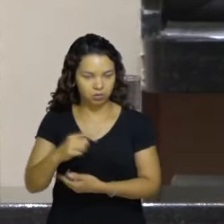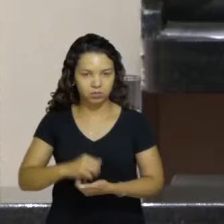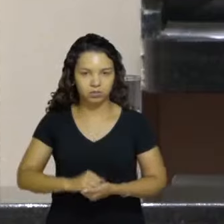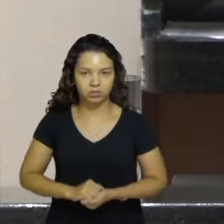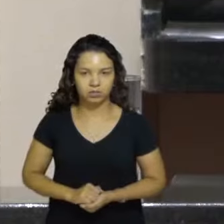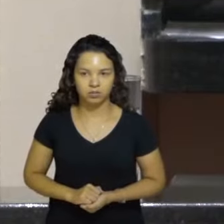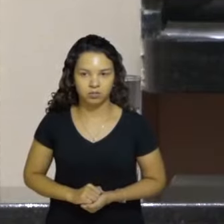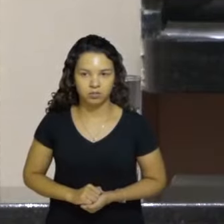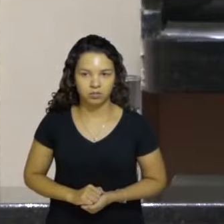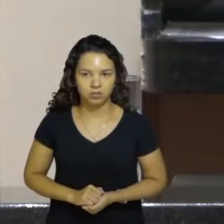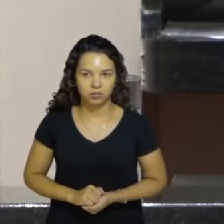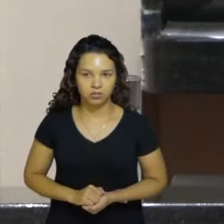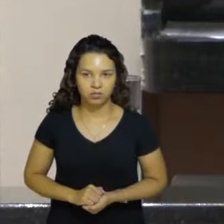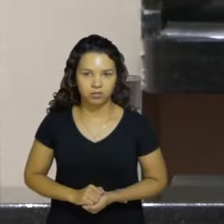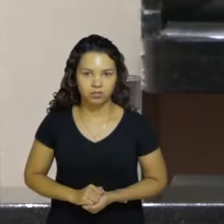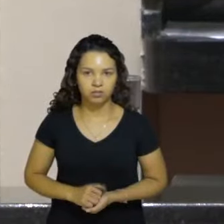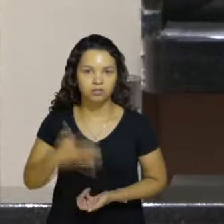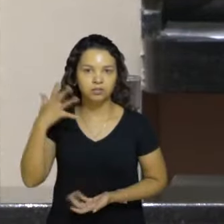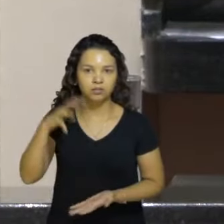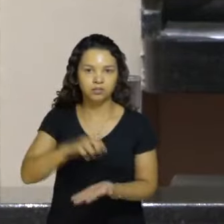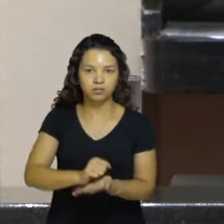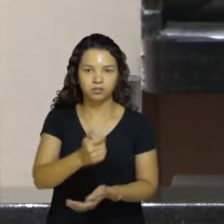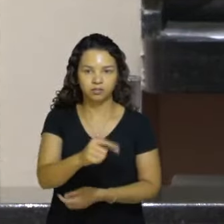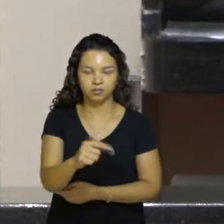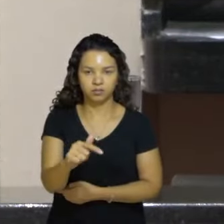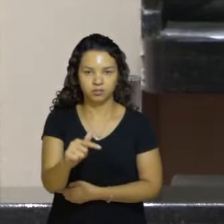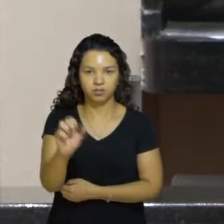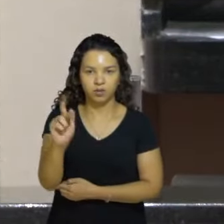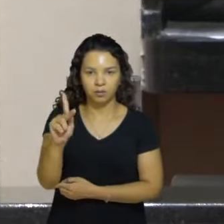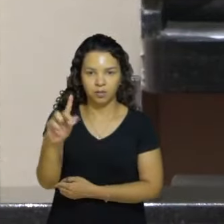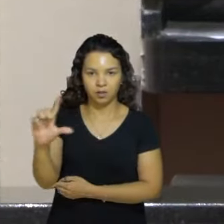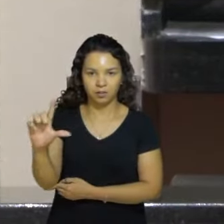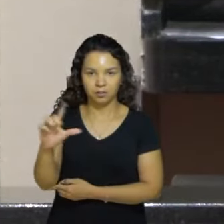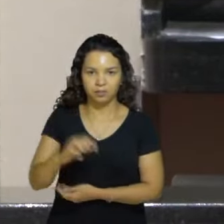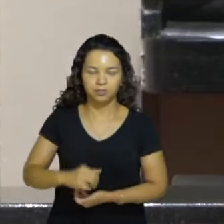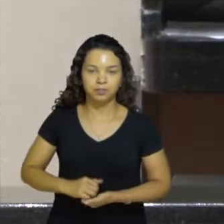também não temos nenhum orador inscrito, PL,